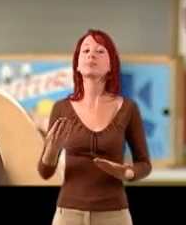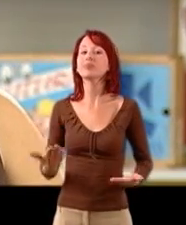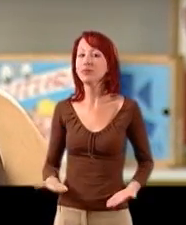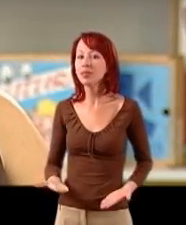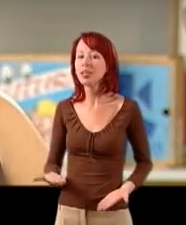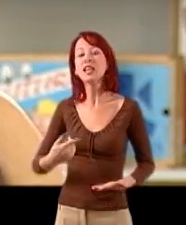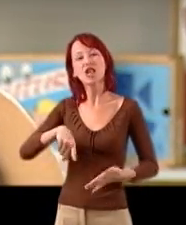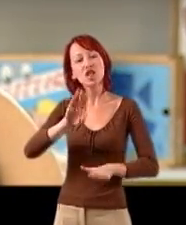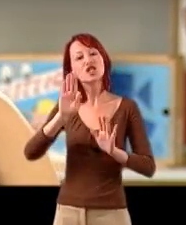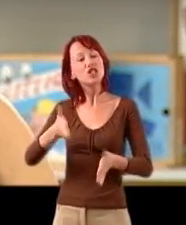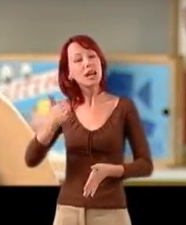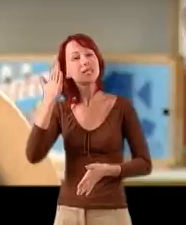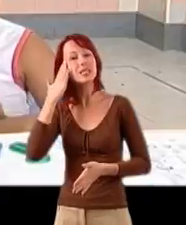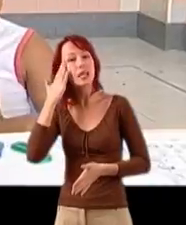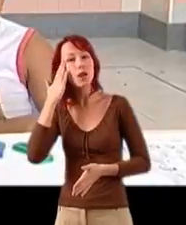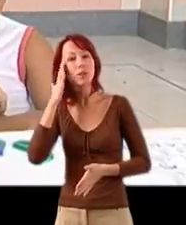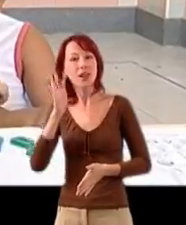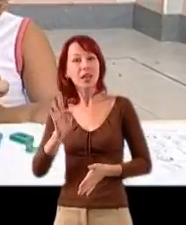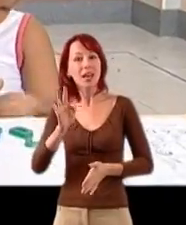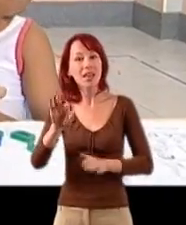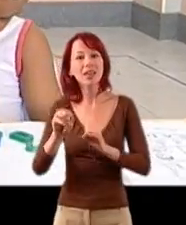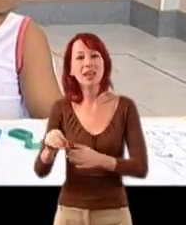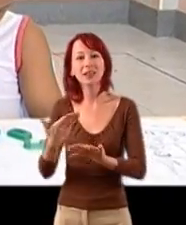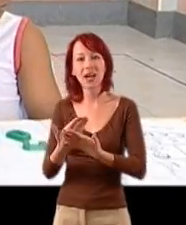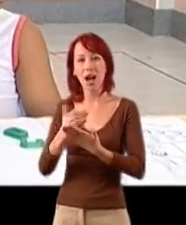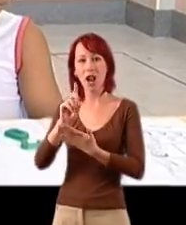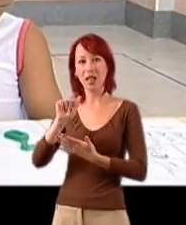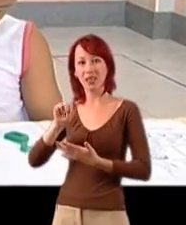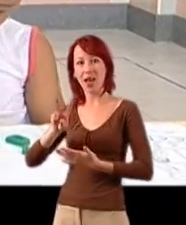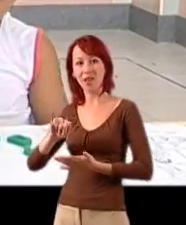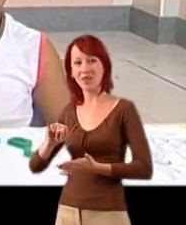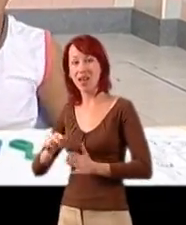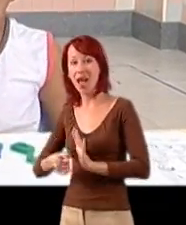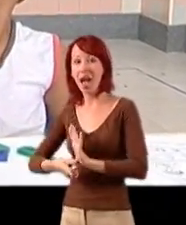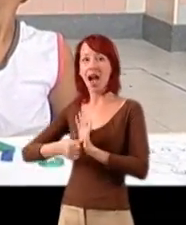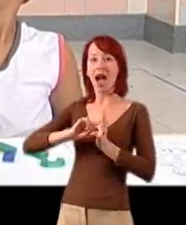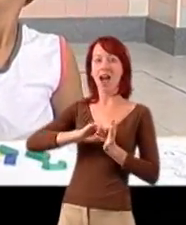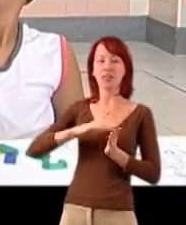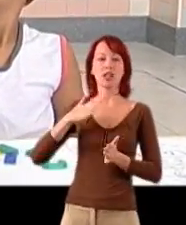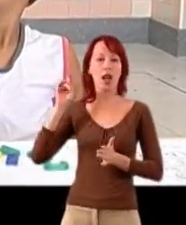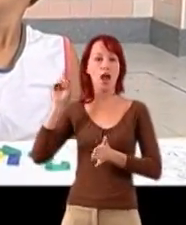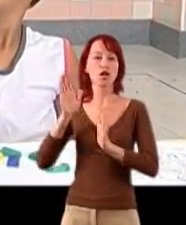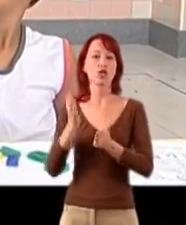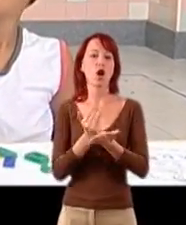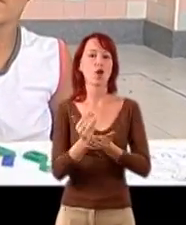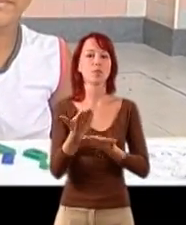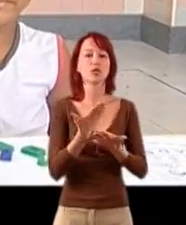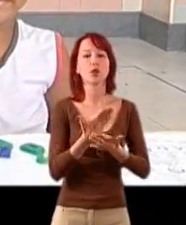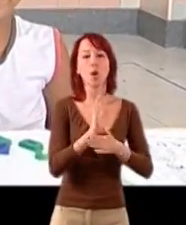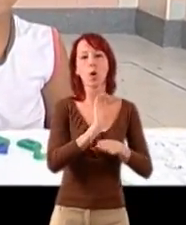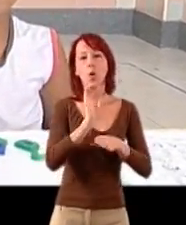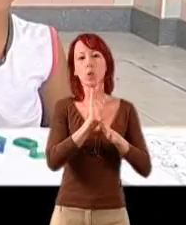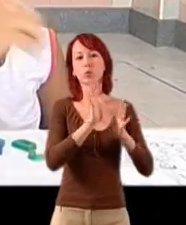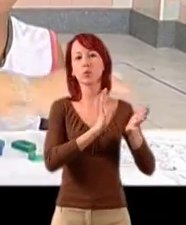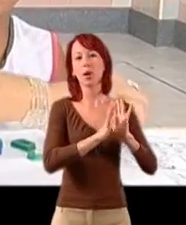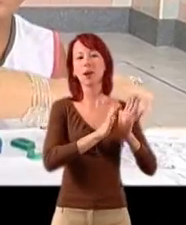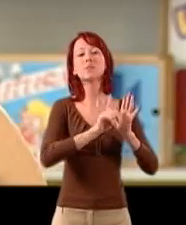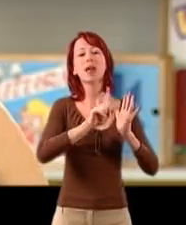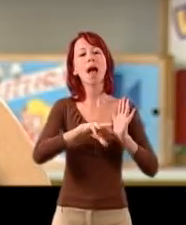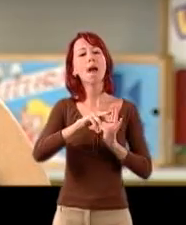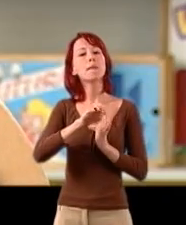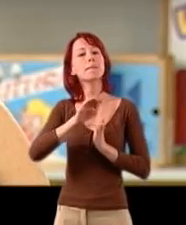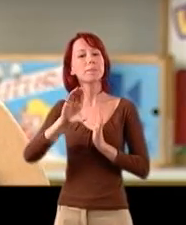Agora, como eu sabia que eu ia pegar o Davi, eu estava fazendo o curso de Libras, né? Um que é oferecido até pelo